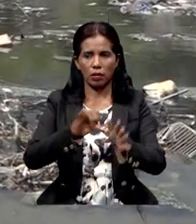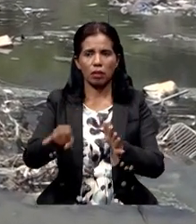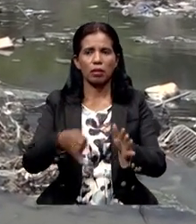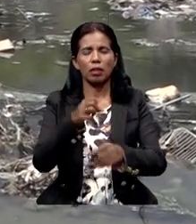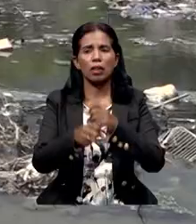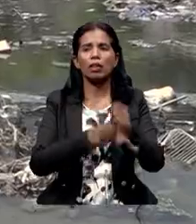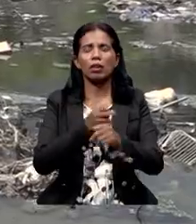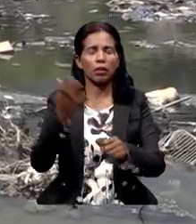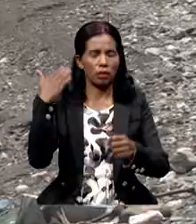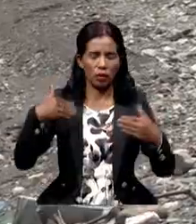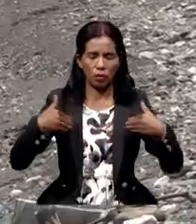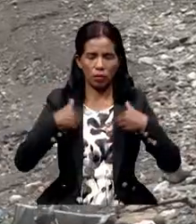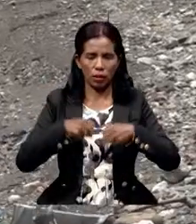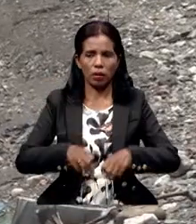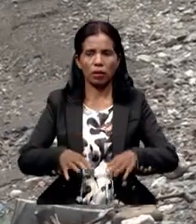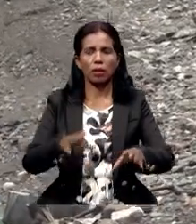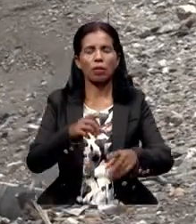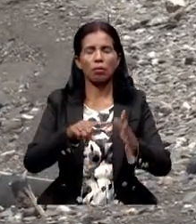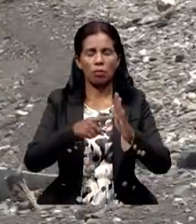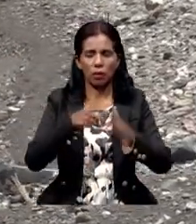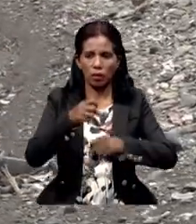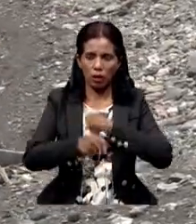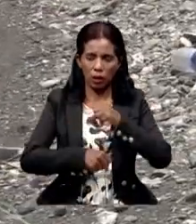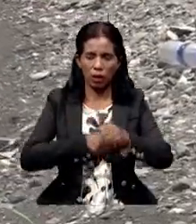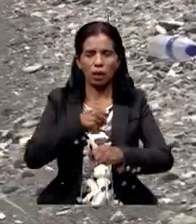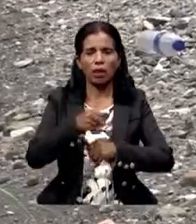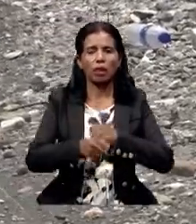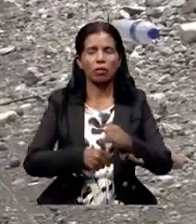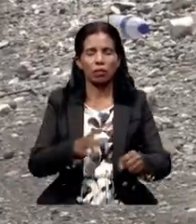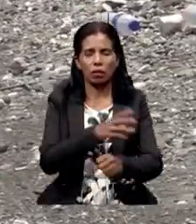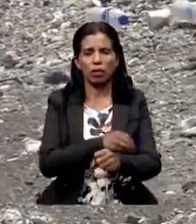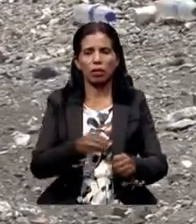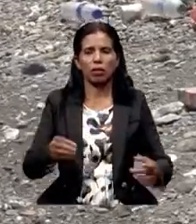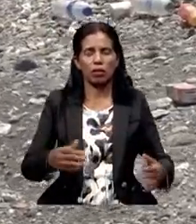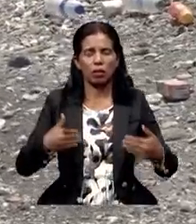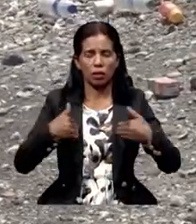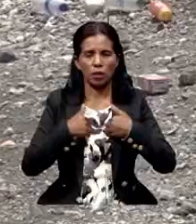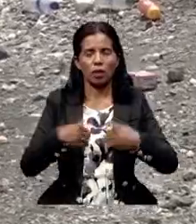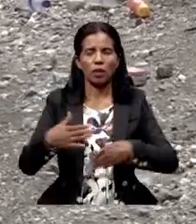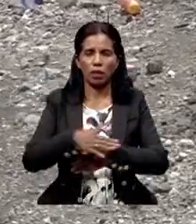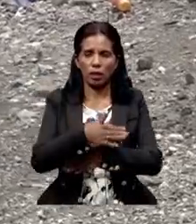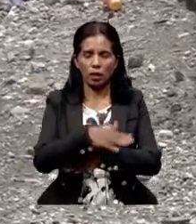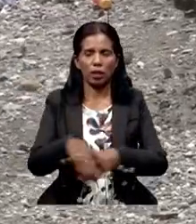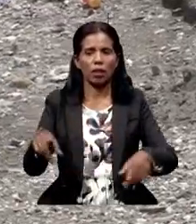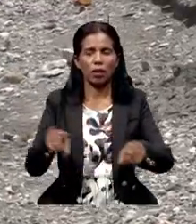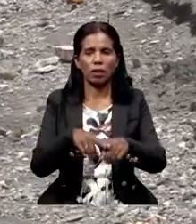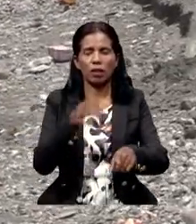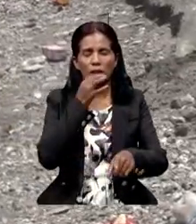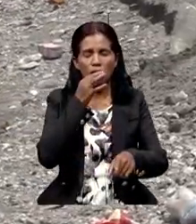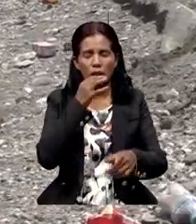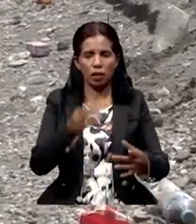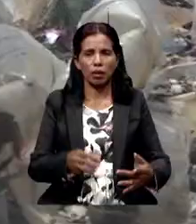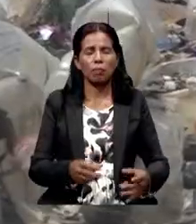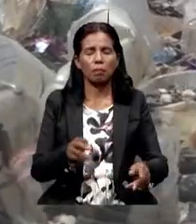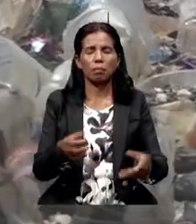Tinankoto, animal tasi laran, começa sofre ona microplástico, enquanto espécie tasi hanesan ikan, sai nudar hahan esencial ba